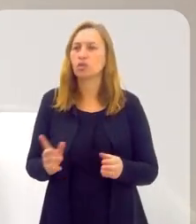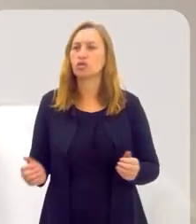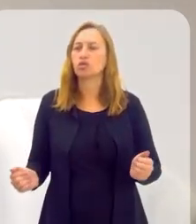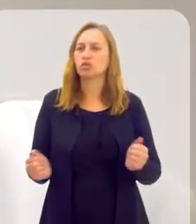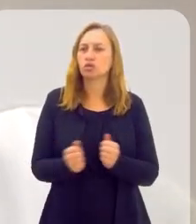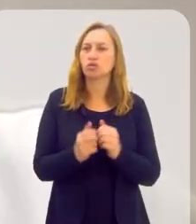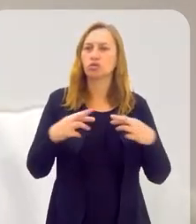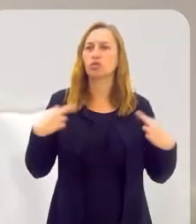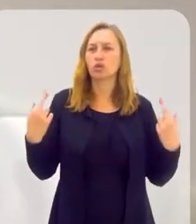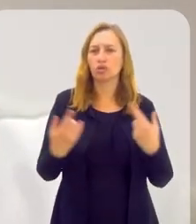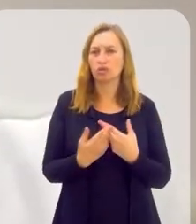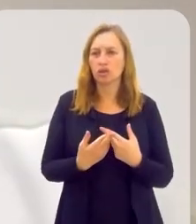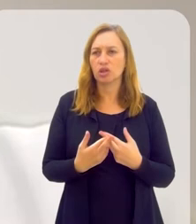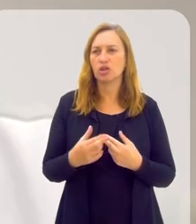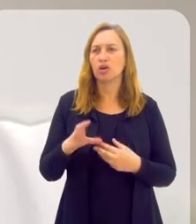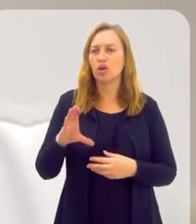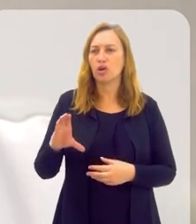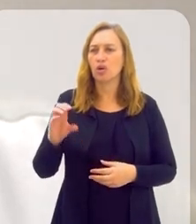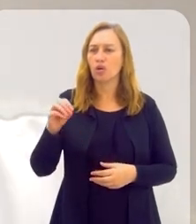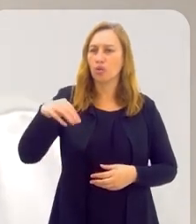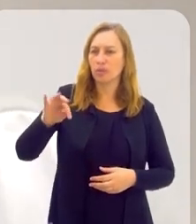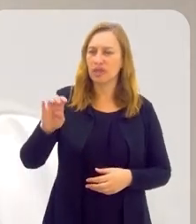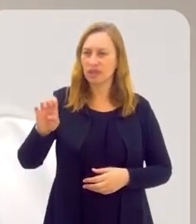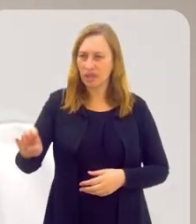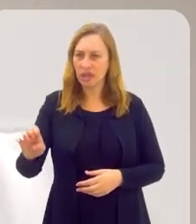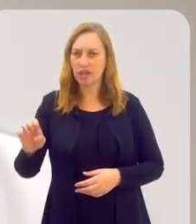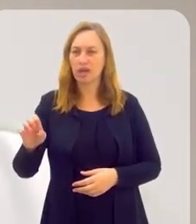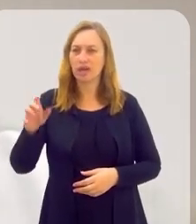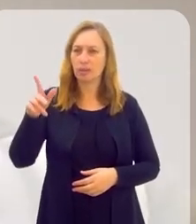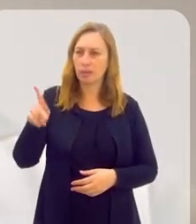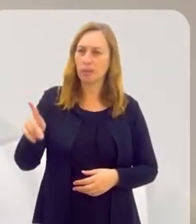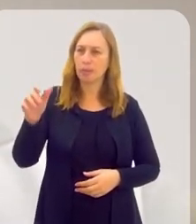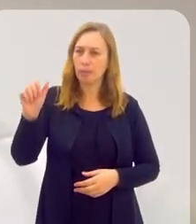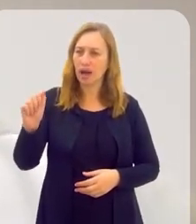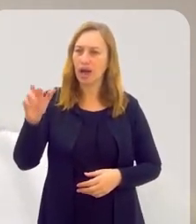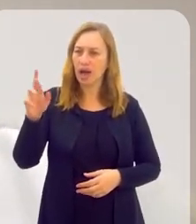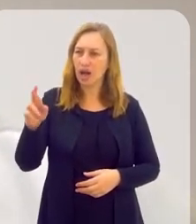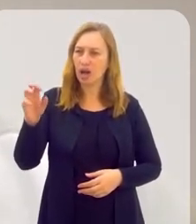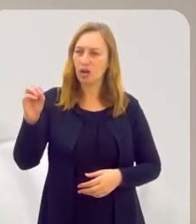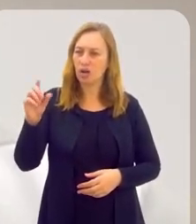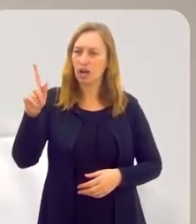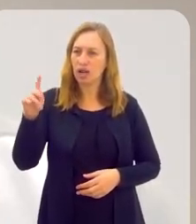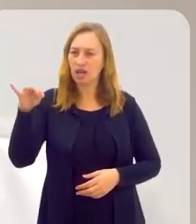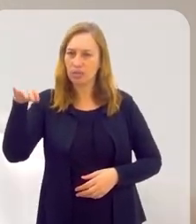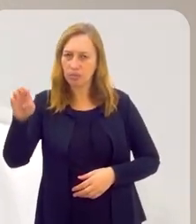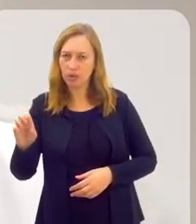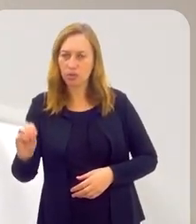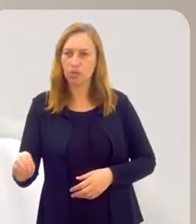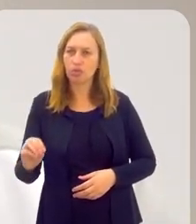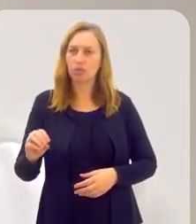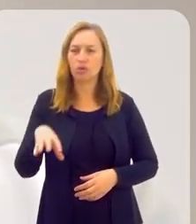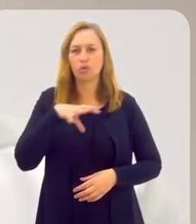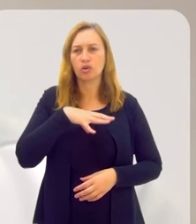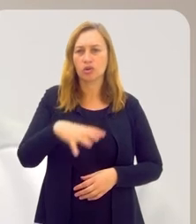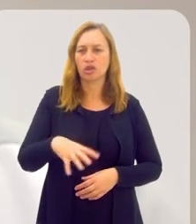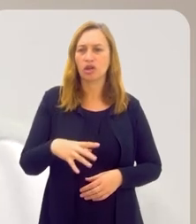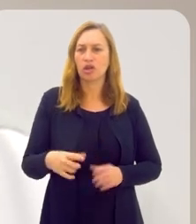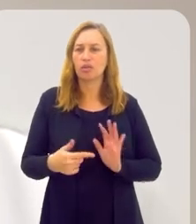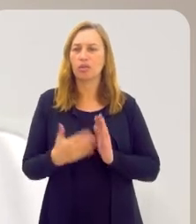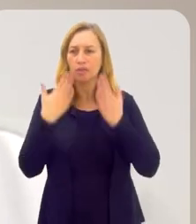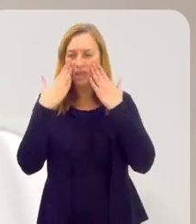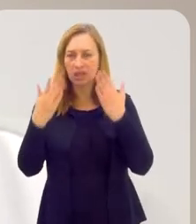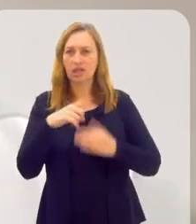federações, reunirmos com o Comitê Paralímpico Português, apresentarmos a nossa ideia e ouvirmos, estarmos muito abertos às sugestões